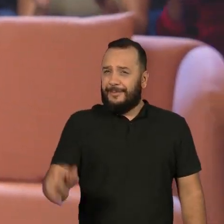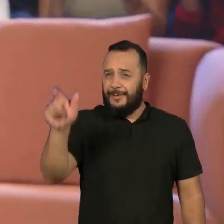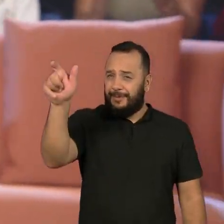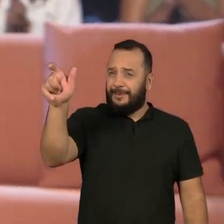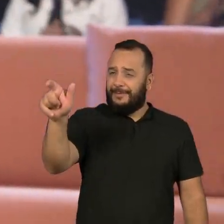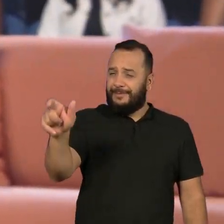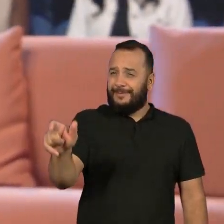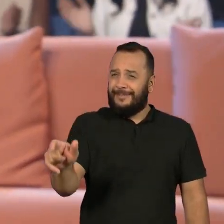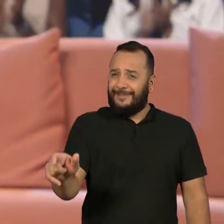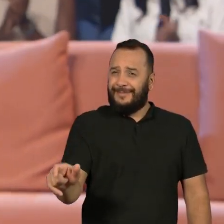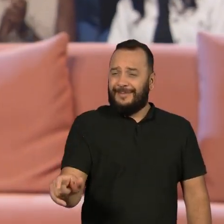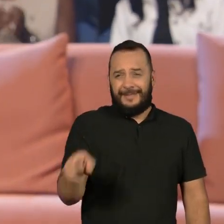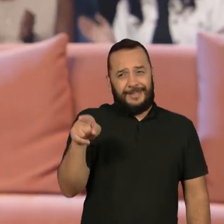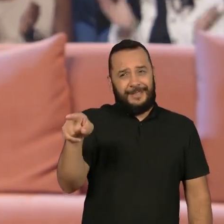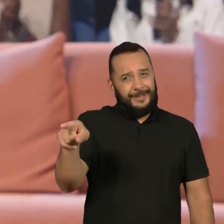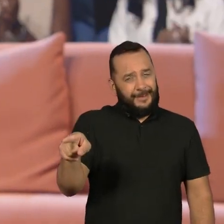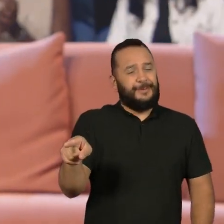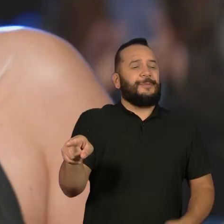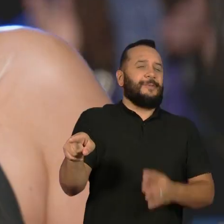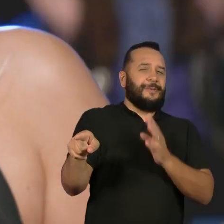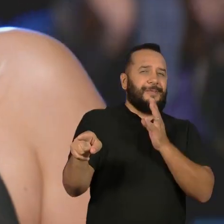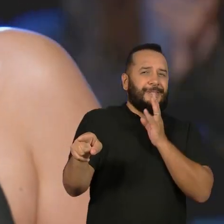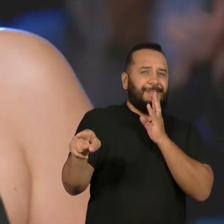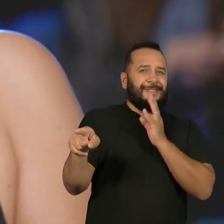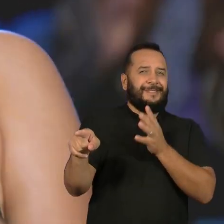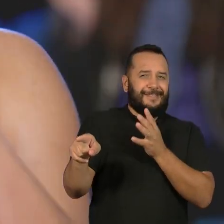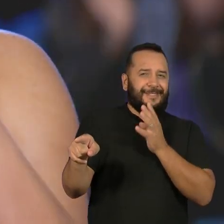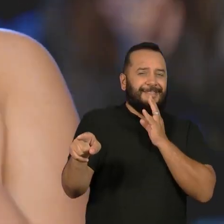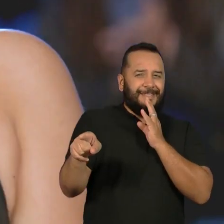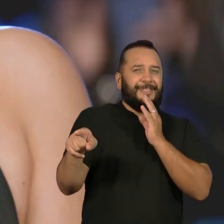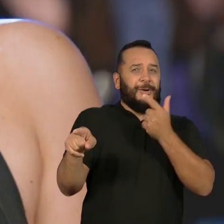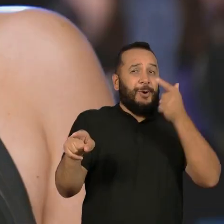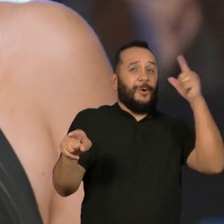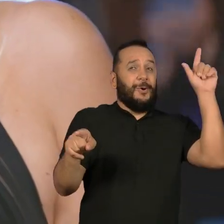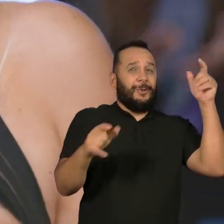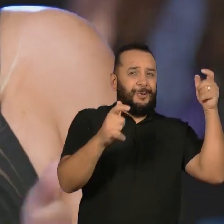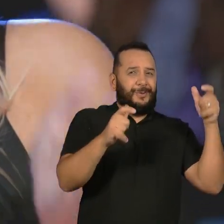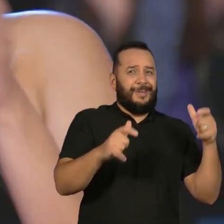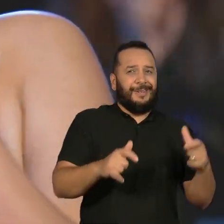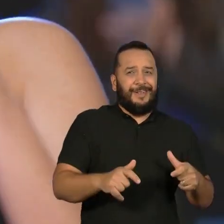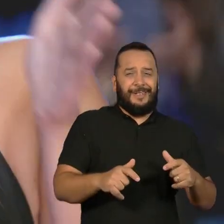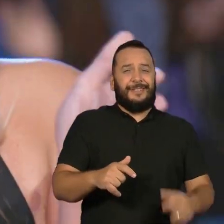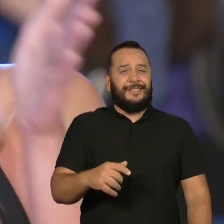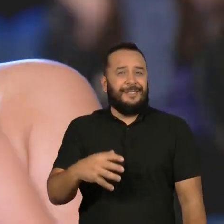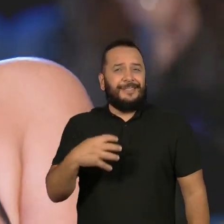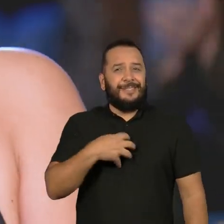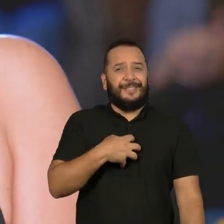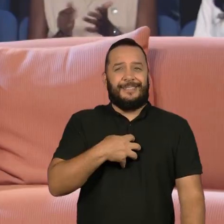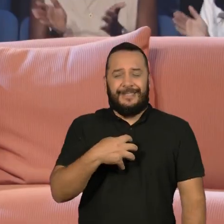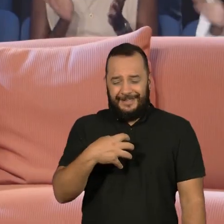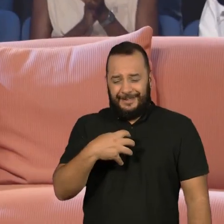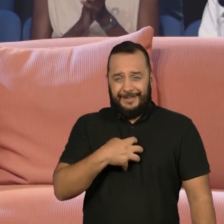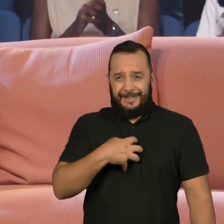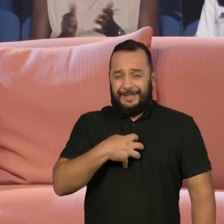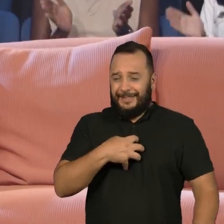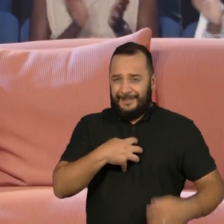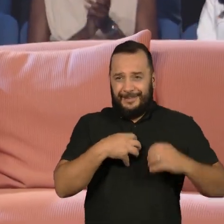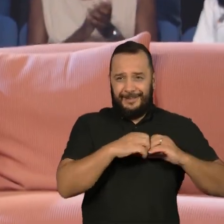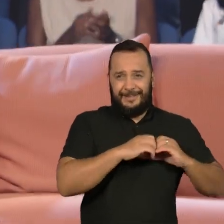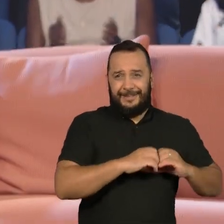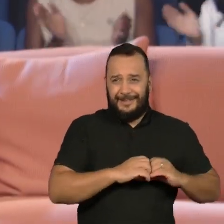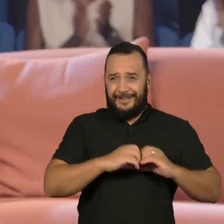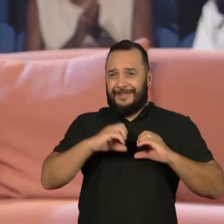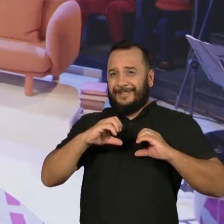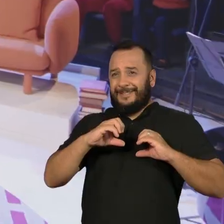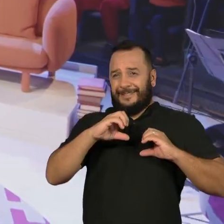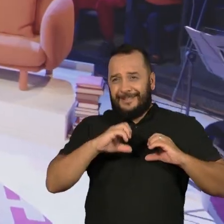Bichinho, eu te conheço de outra vida. Meu sentimento é repartido, um pedaço